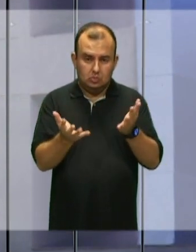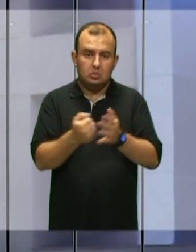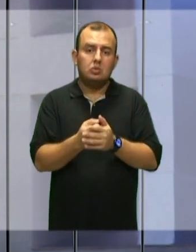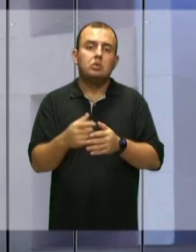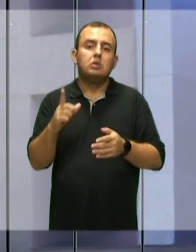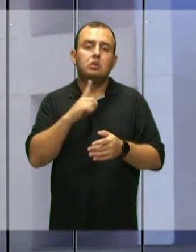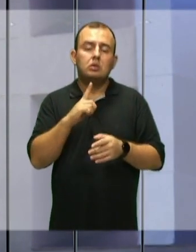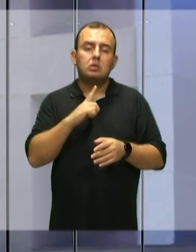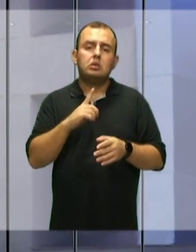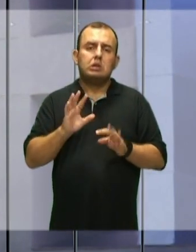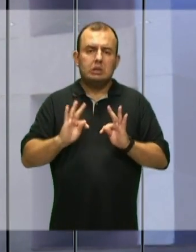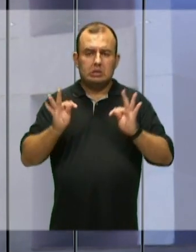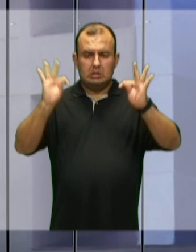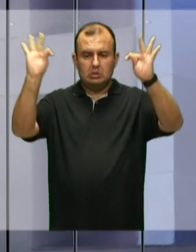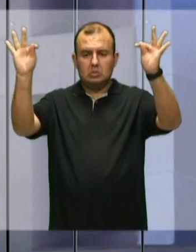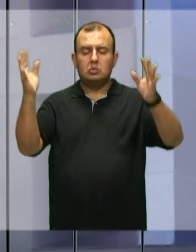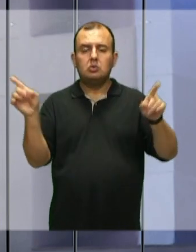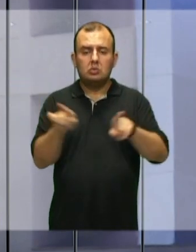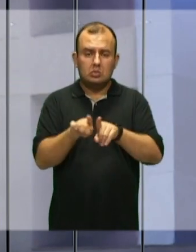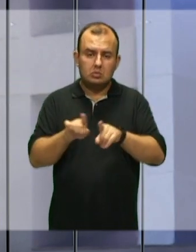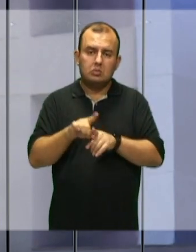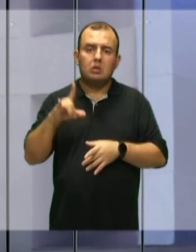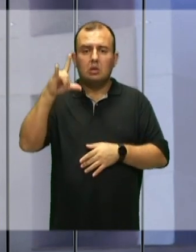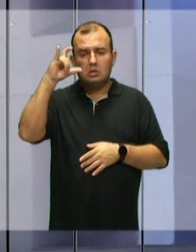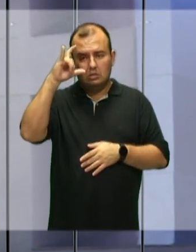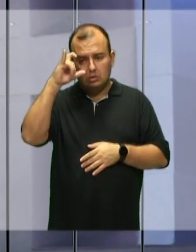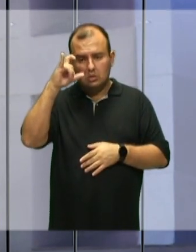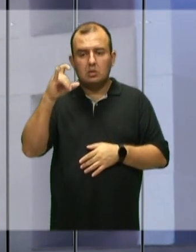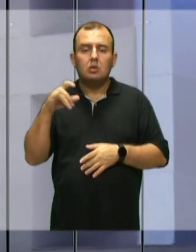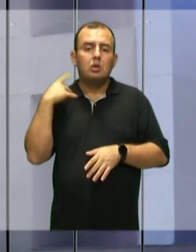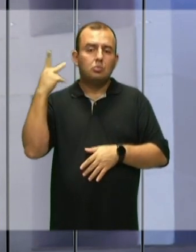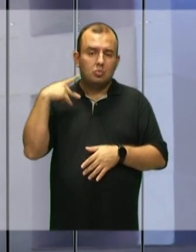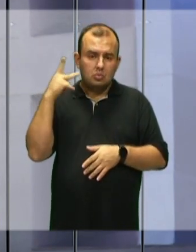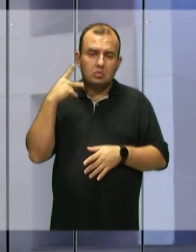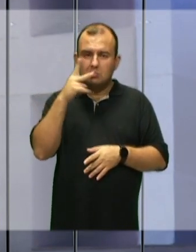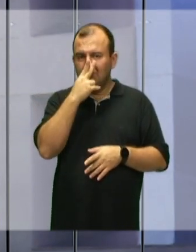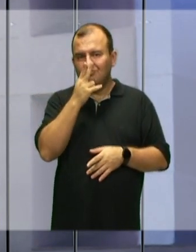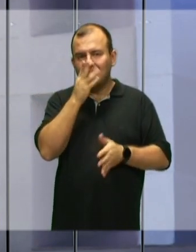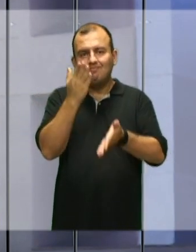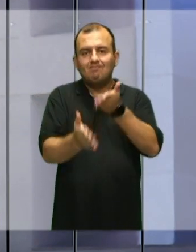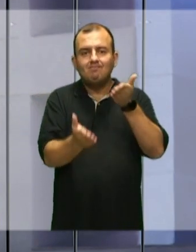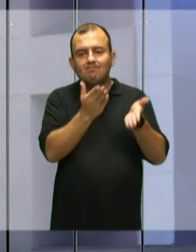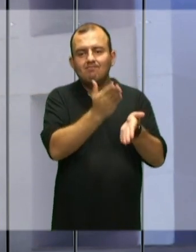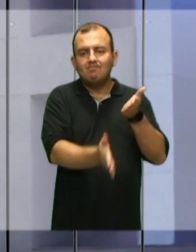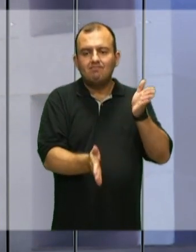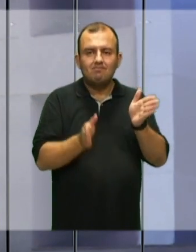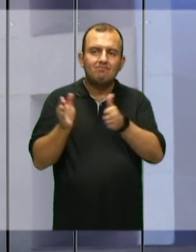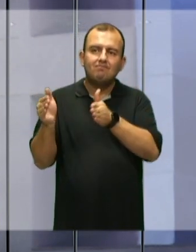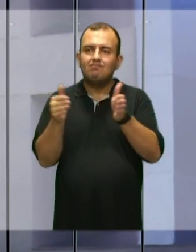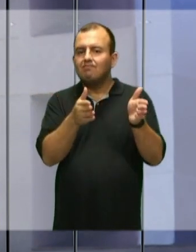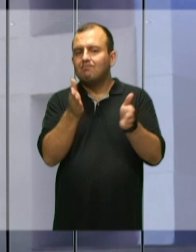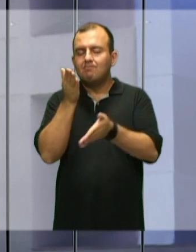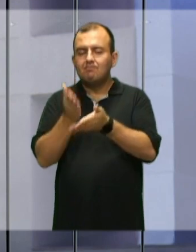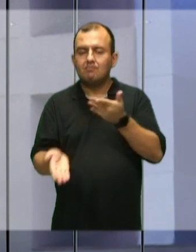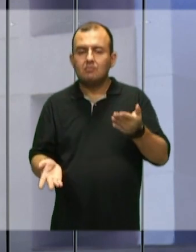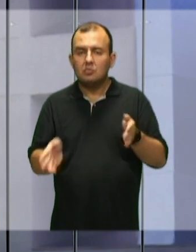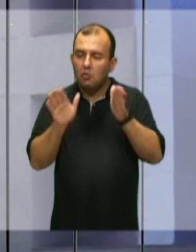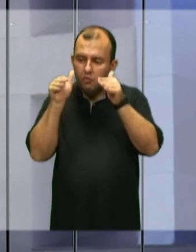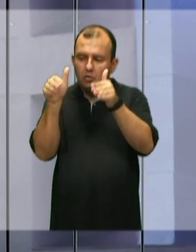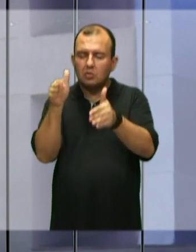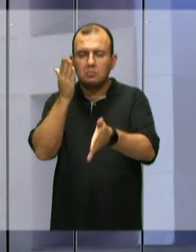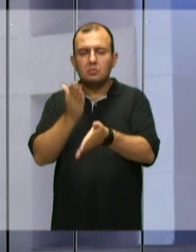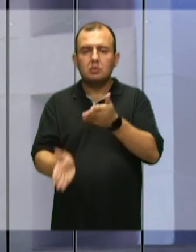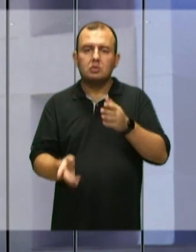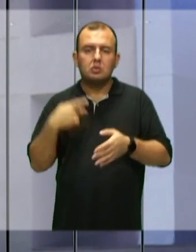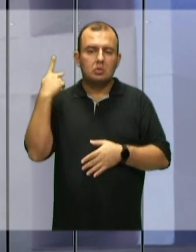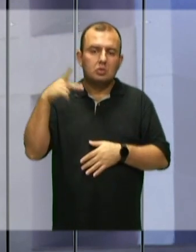com a questão da tecnologia também do Instagram a política ela se perdeu um pouco né as pessoas acabaram perdendo um pouco o foco de ter